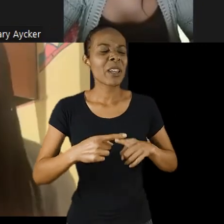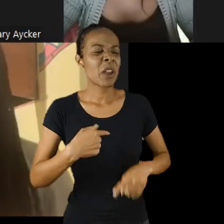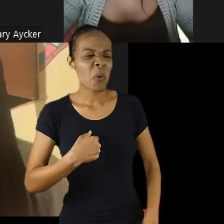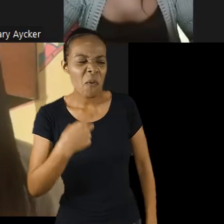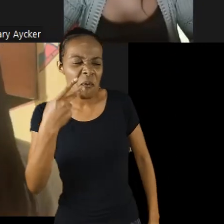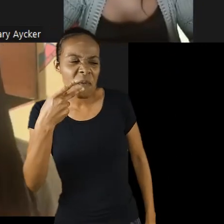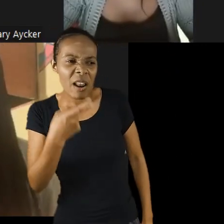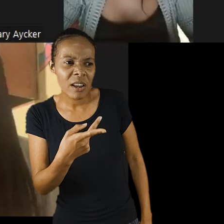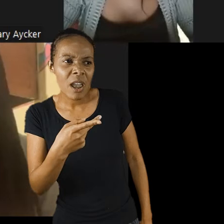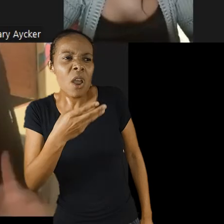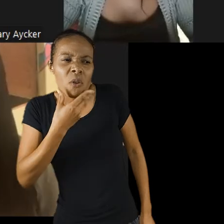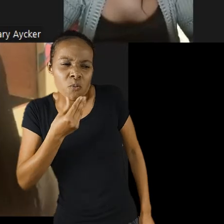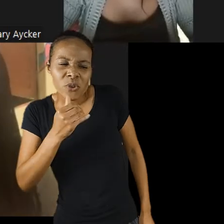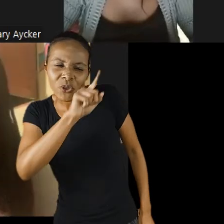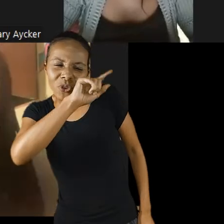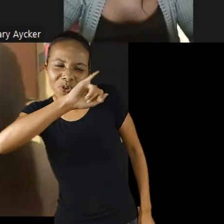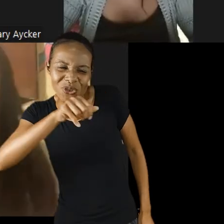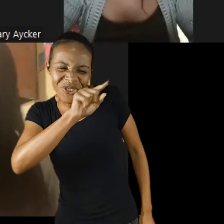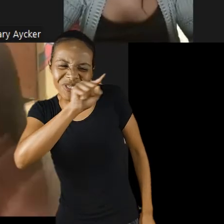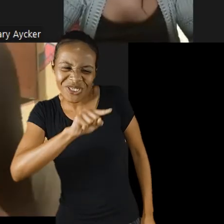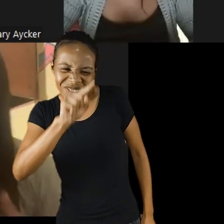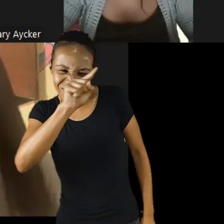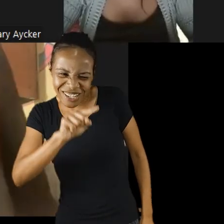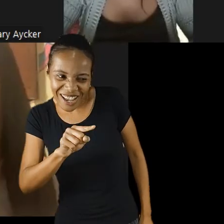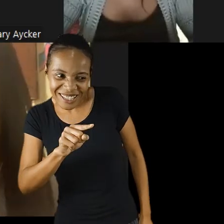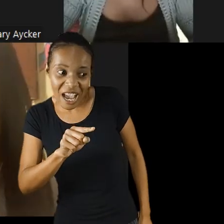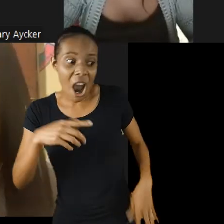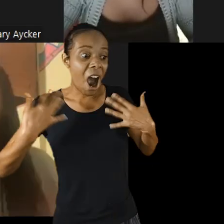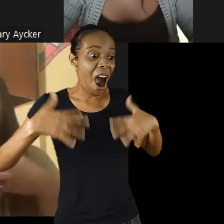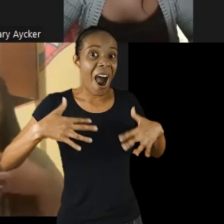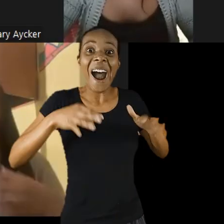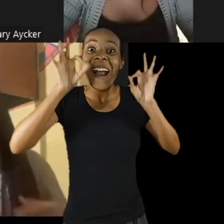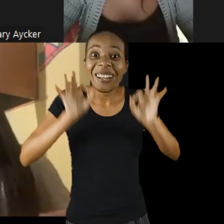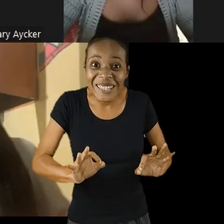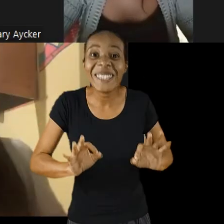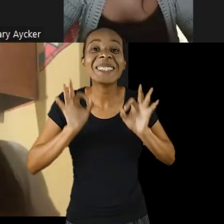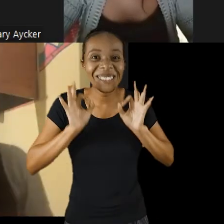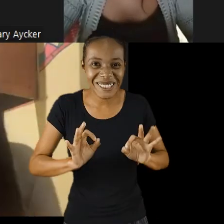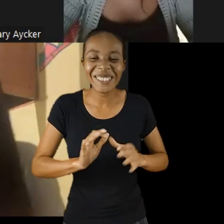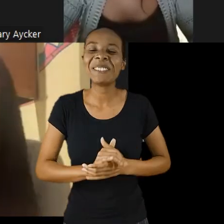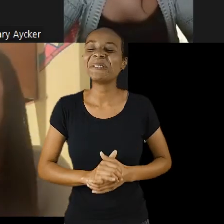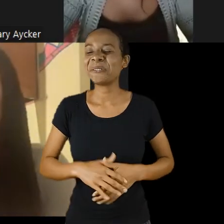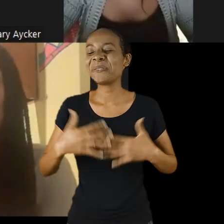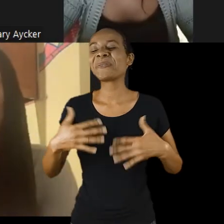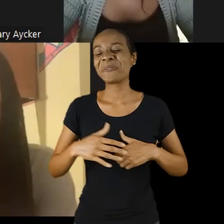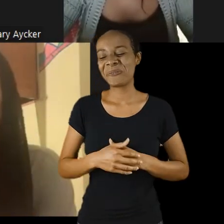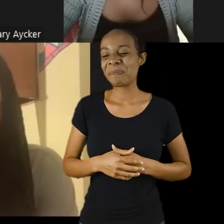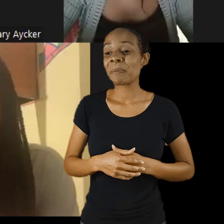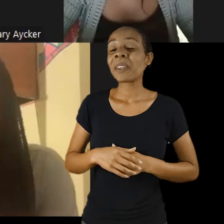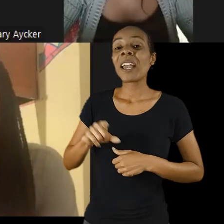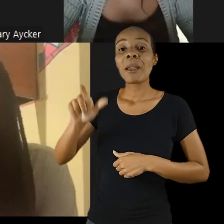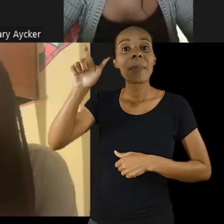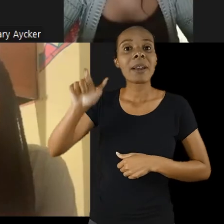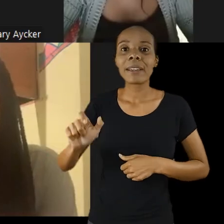Jazz? Aí eu fui olhar e eu disse, é o menino Jazz, socorro! E assim, para quem não sabe, gente, eu passei por um